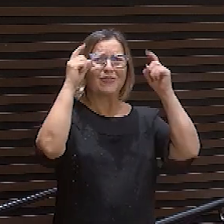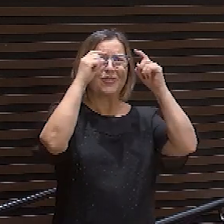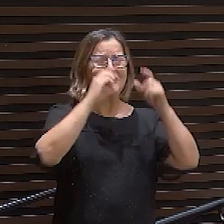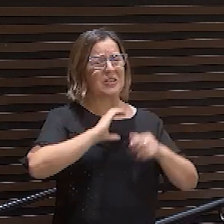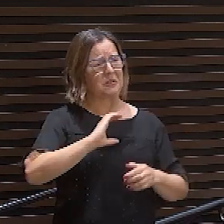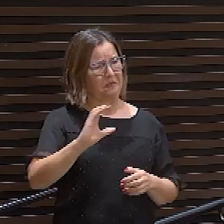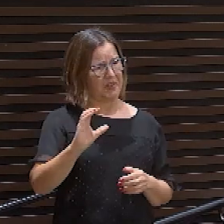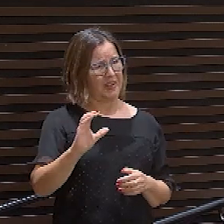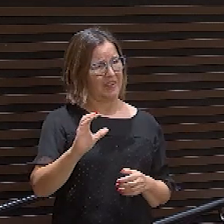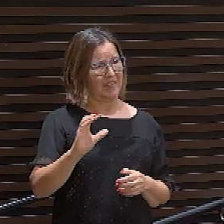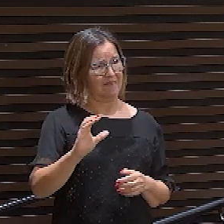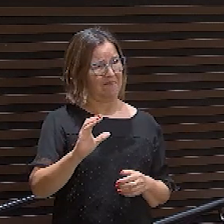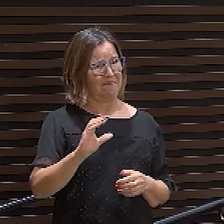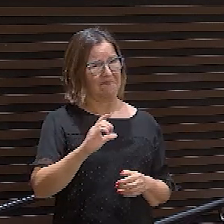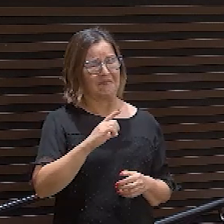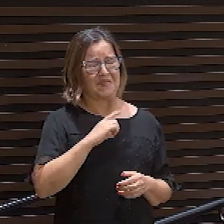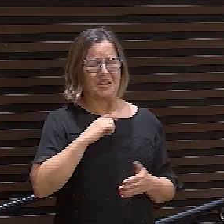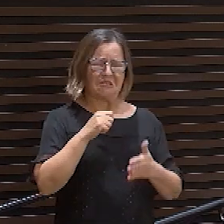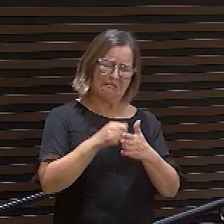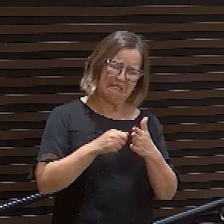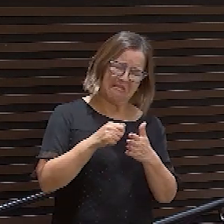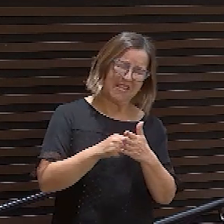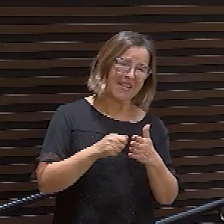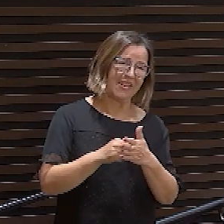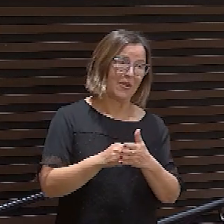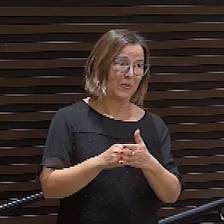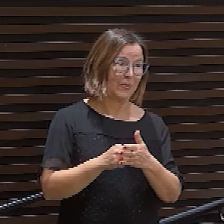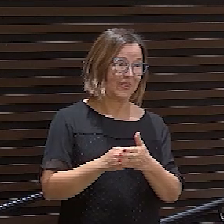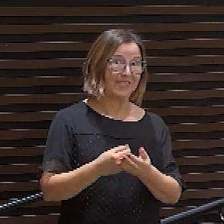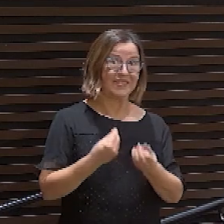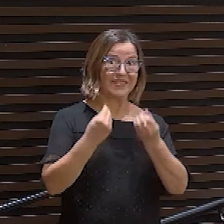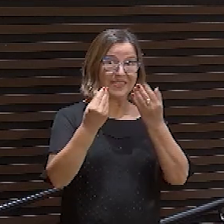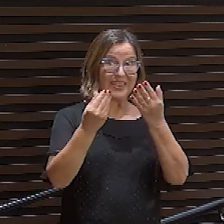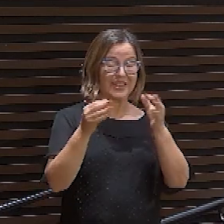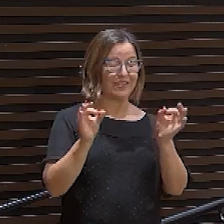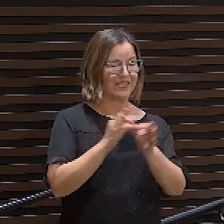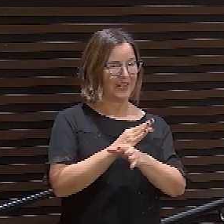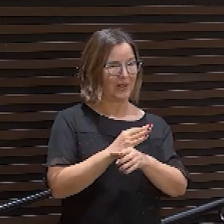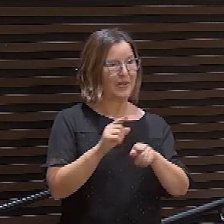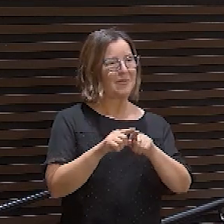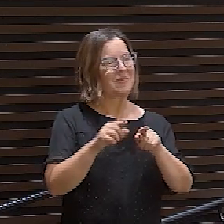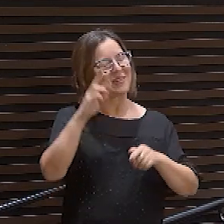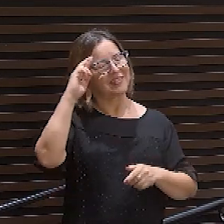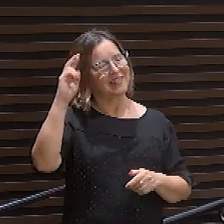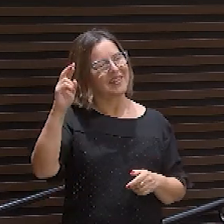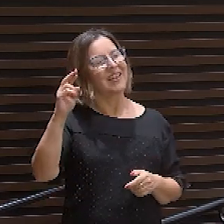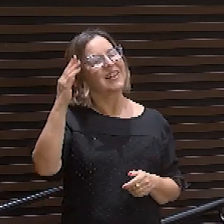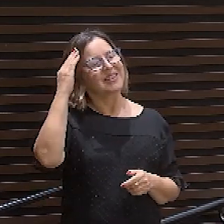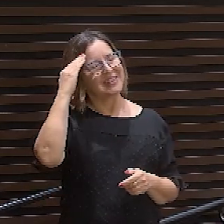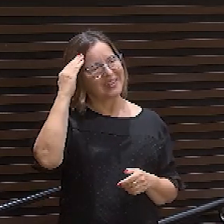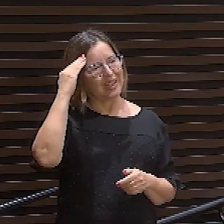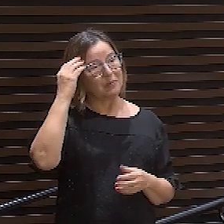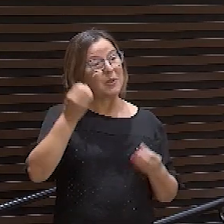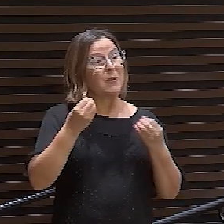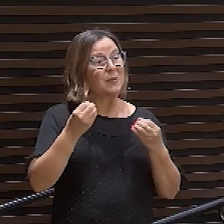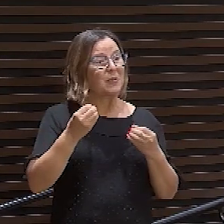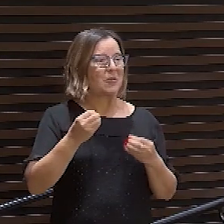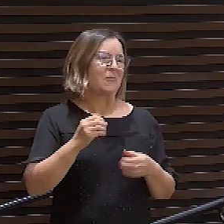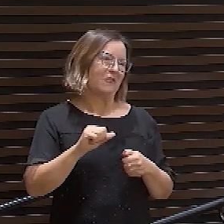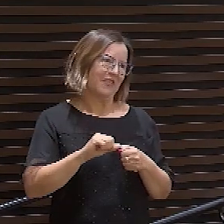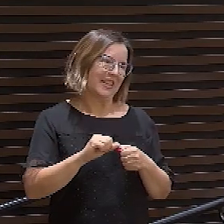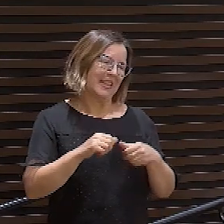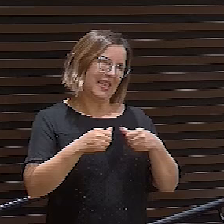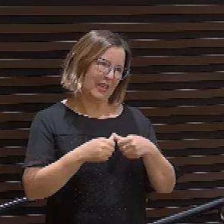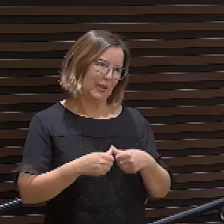eu tenho muita luta em entregar, mas o Senhor sabe como fazer isto. Eu só